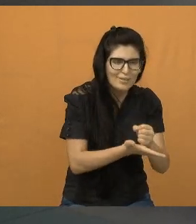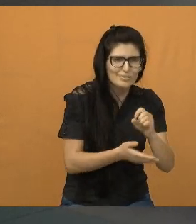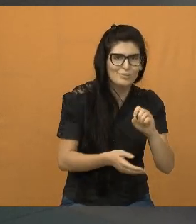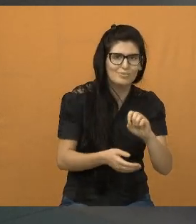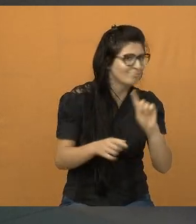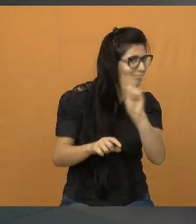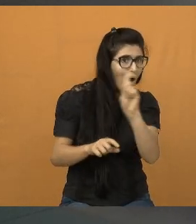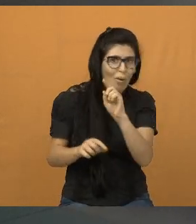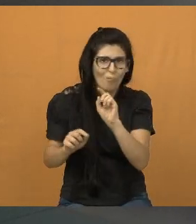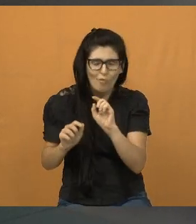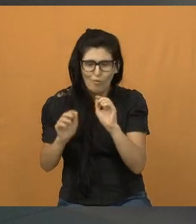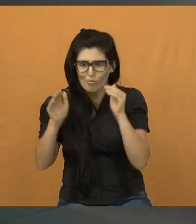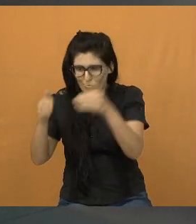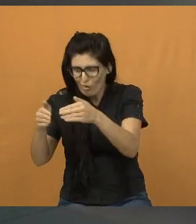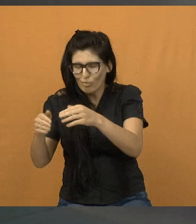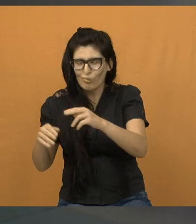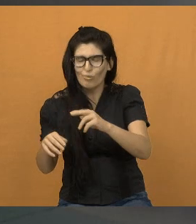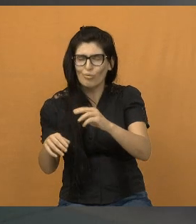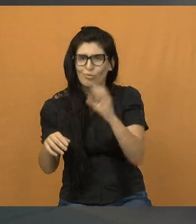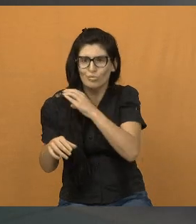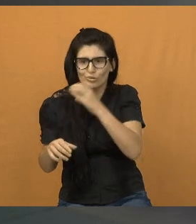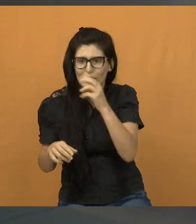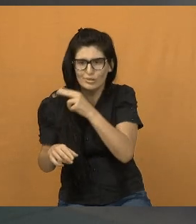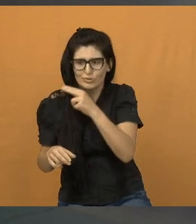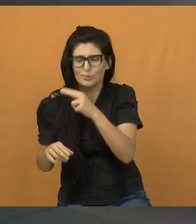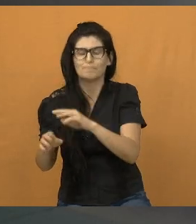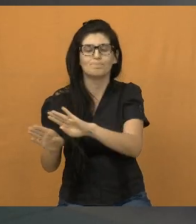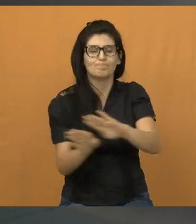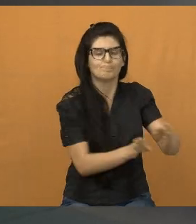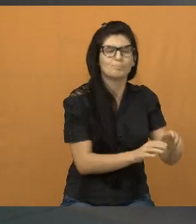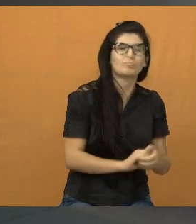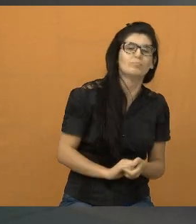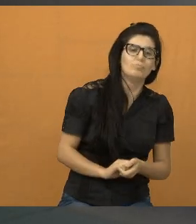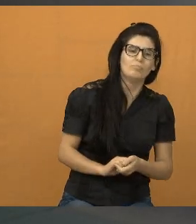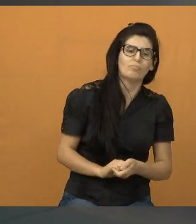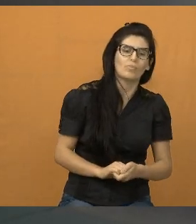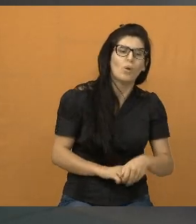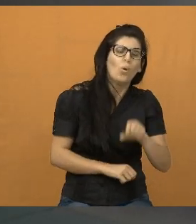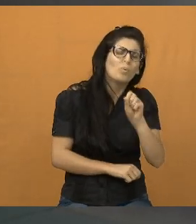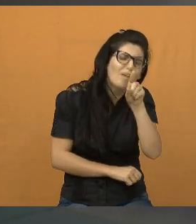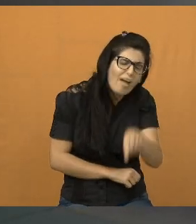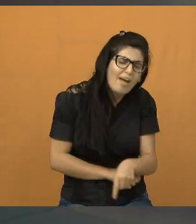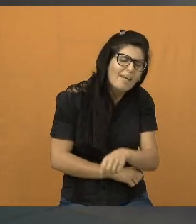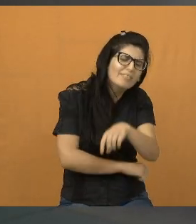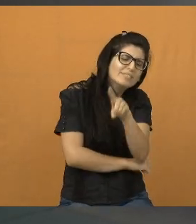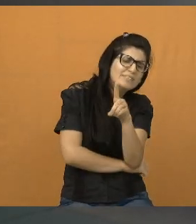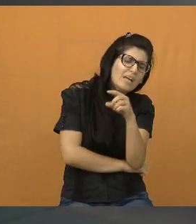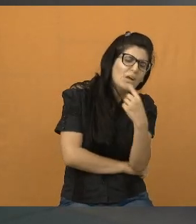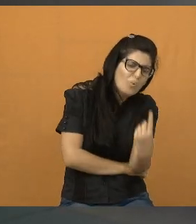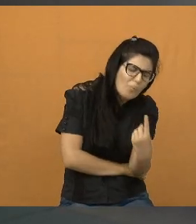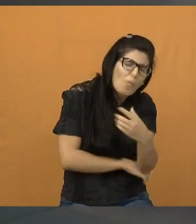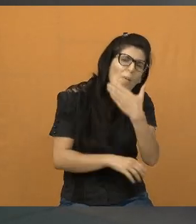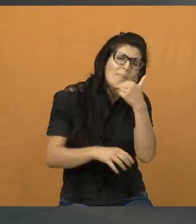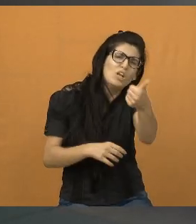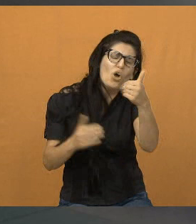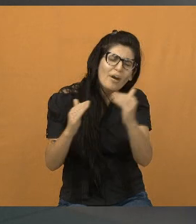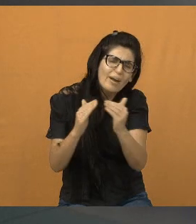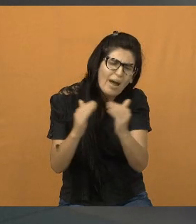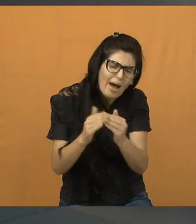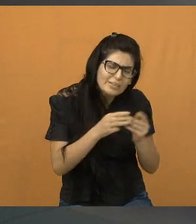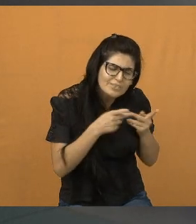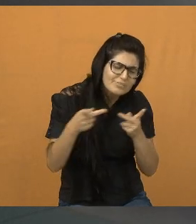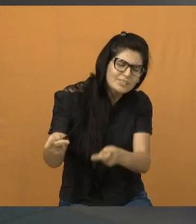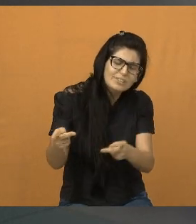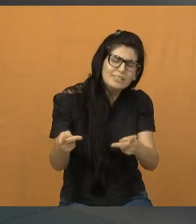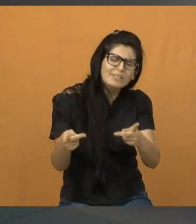domiciliar do nível de atenção D1. Eu não localizei onde está o escopo deles, se está incluído no Melhor em Casa ou se na